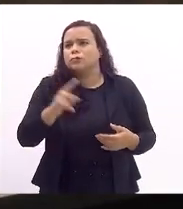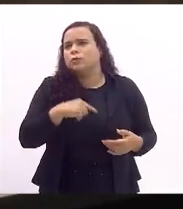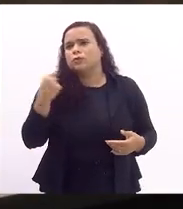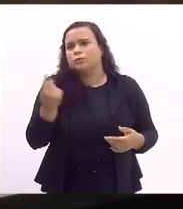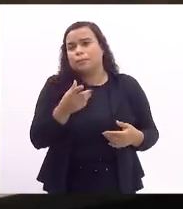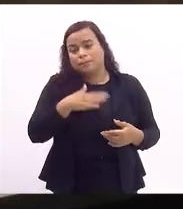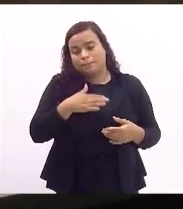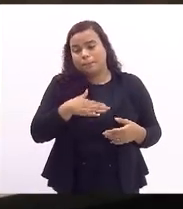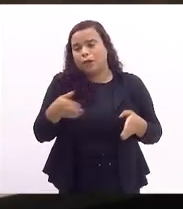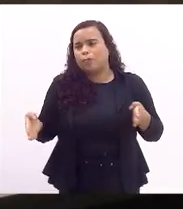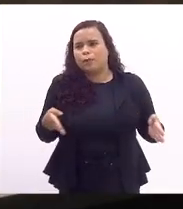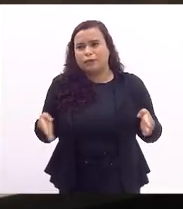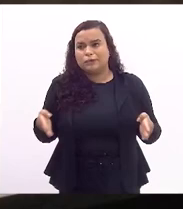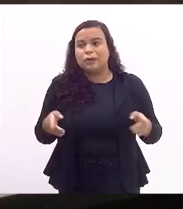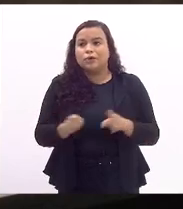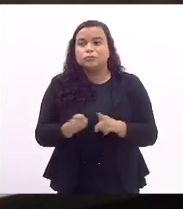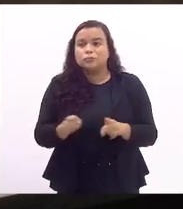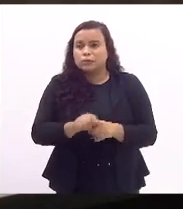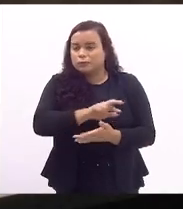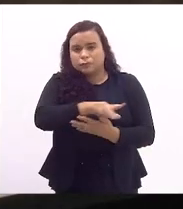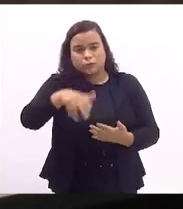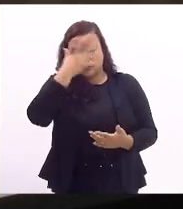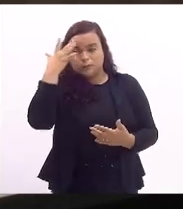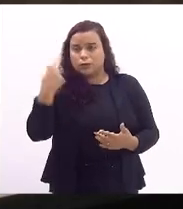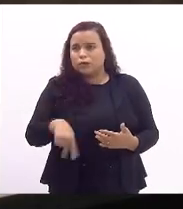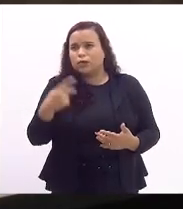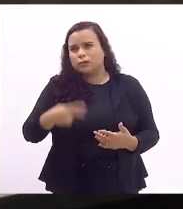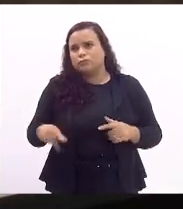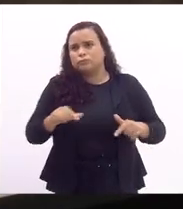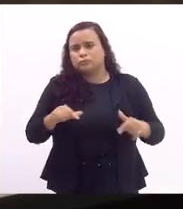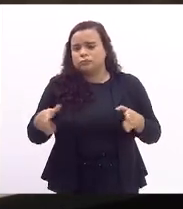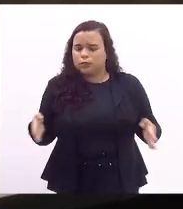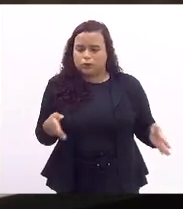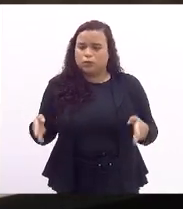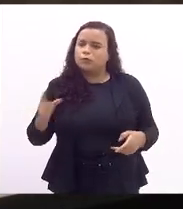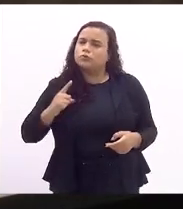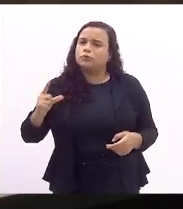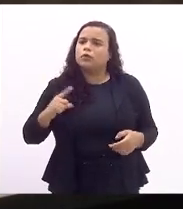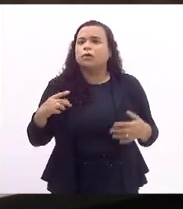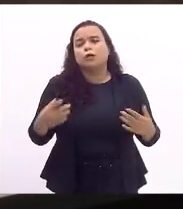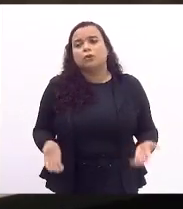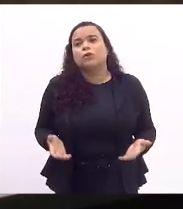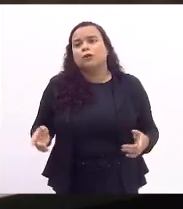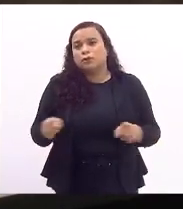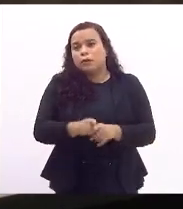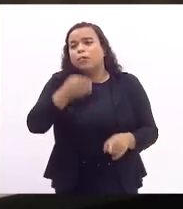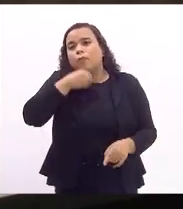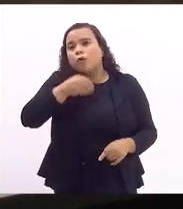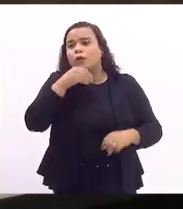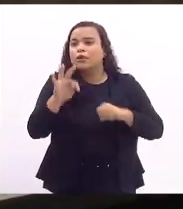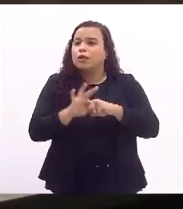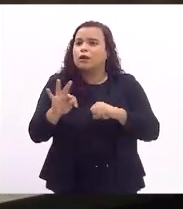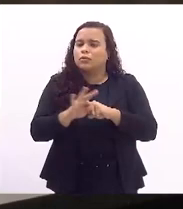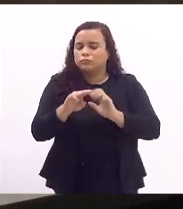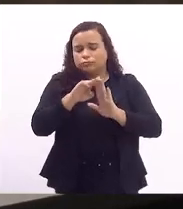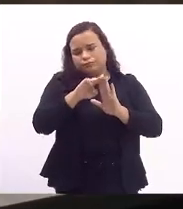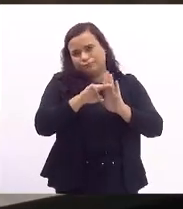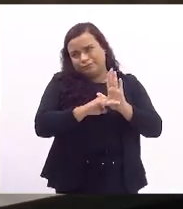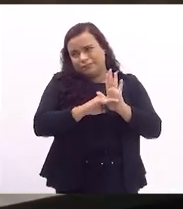o meu mandato é o mandato de muitos aqui que também tive oportunidade de forma técnica